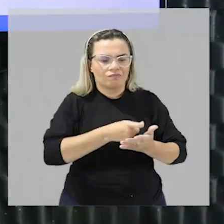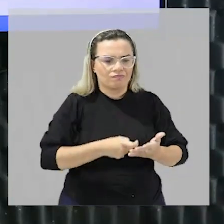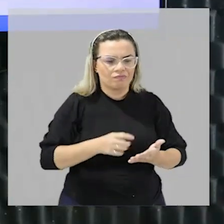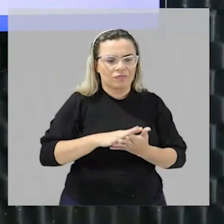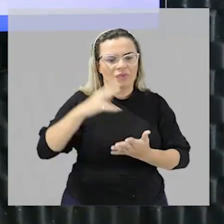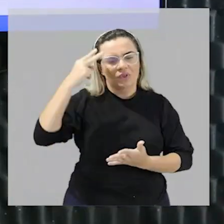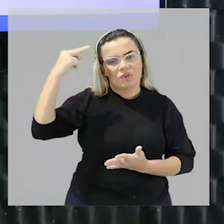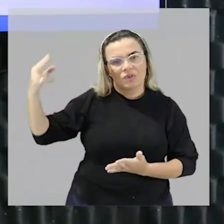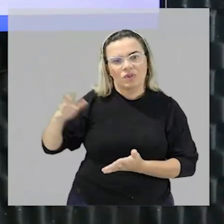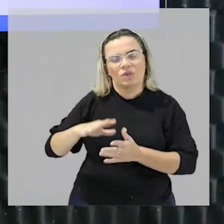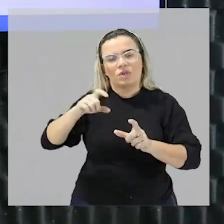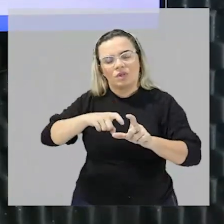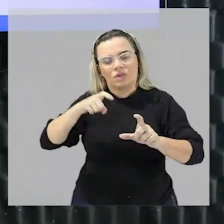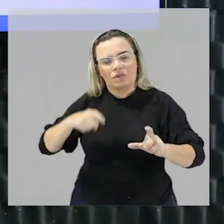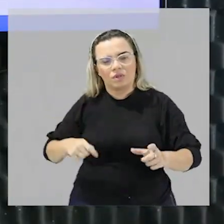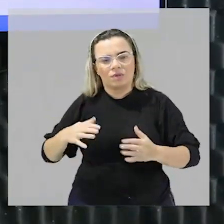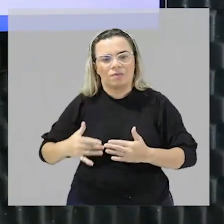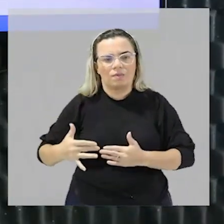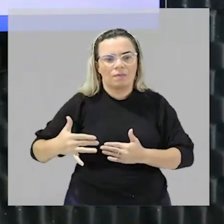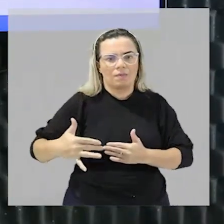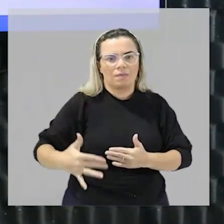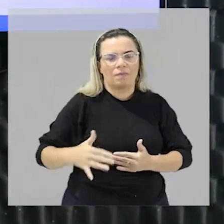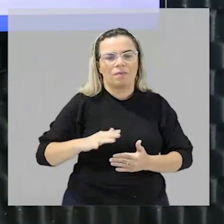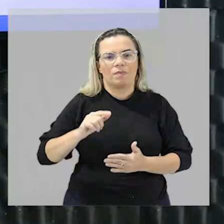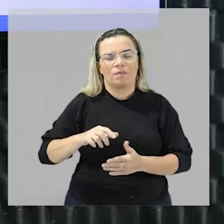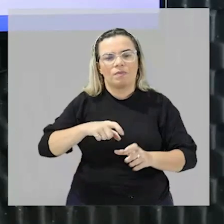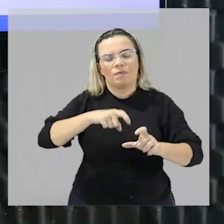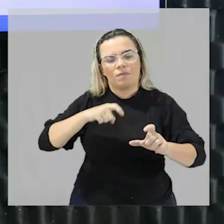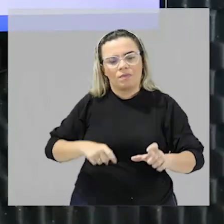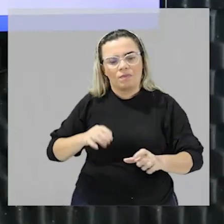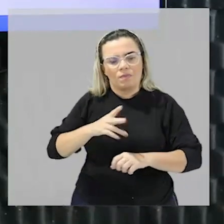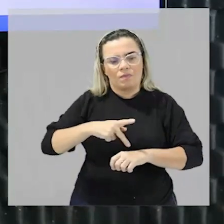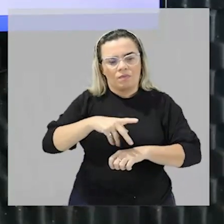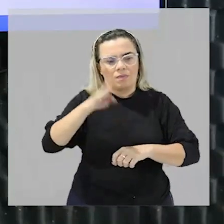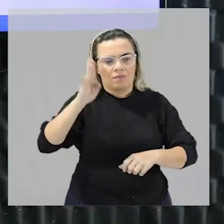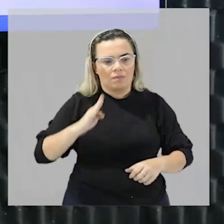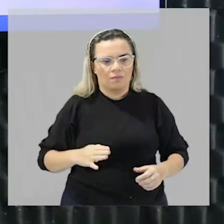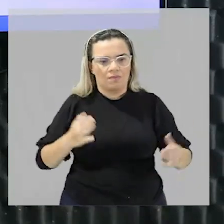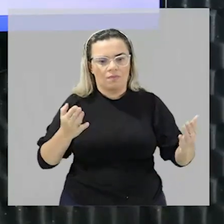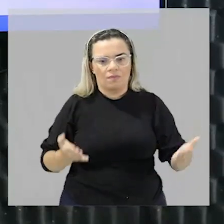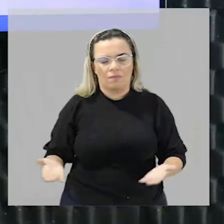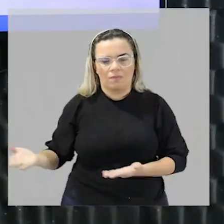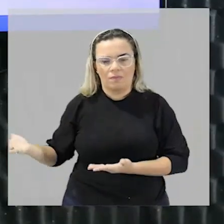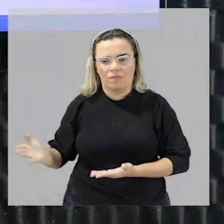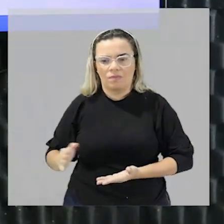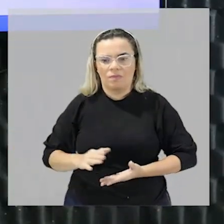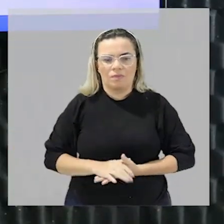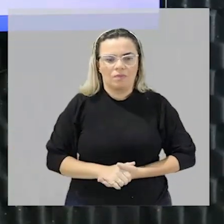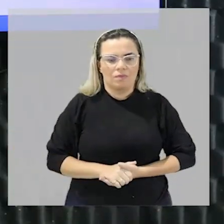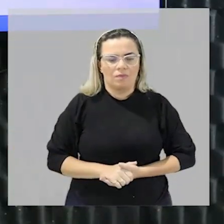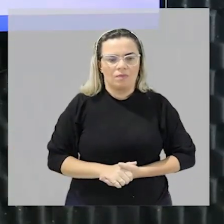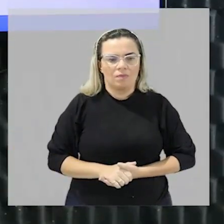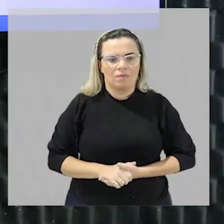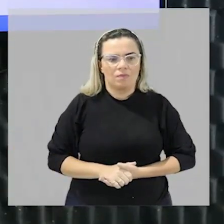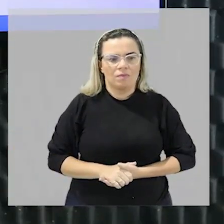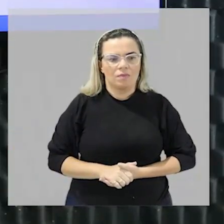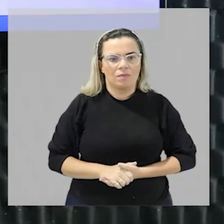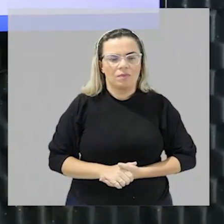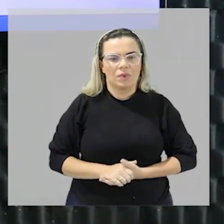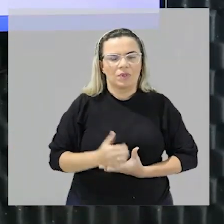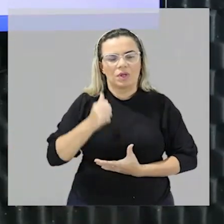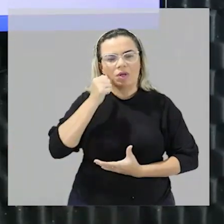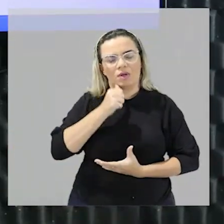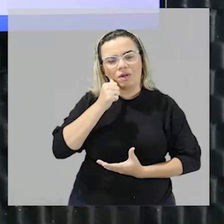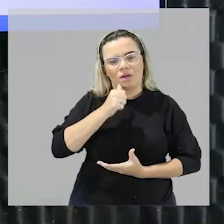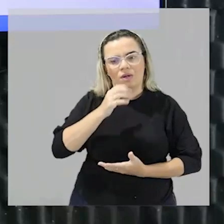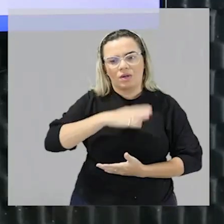nossa independência. Então, no processo de independência do Brasil, o caso da, basicamente, Maria, a Quitéria,